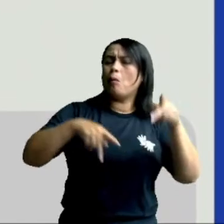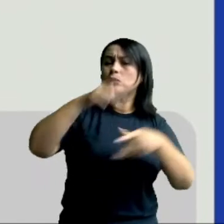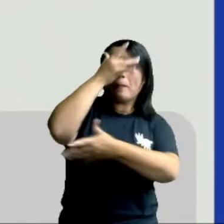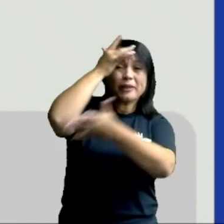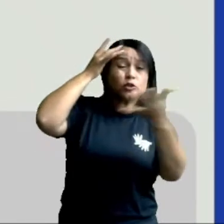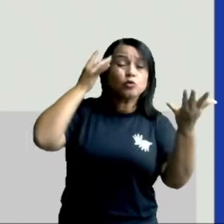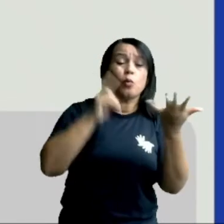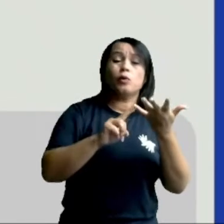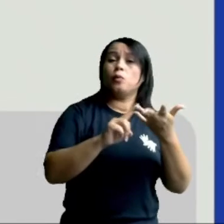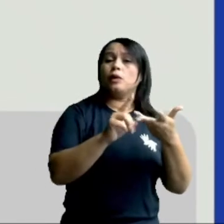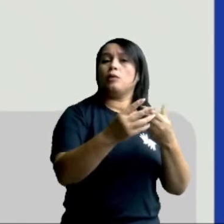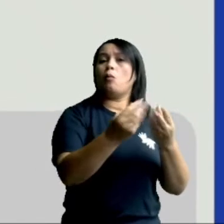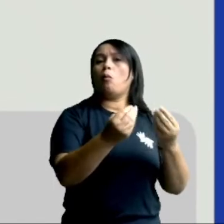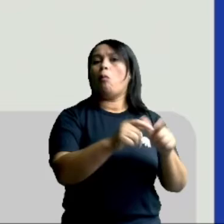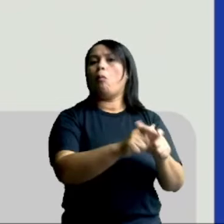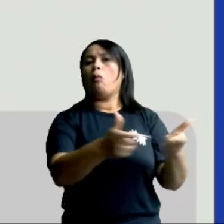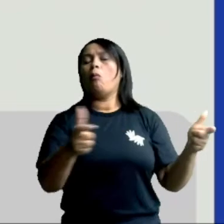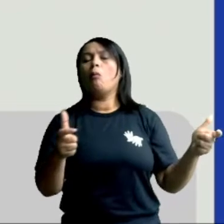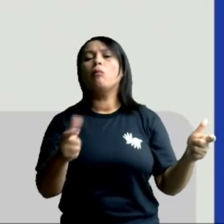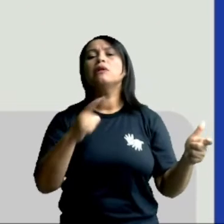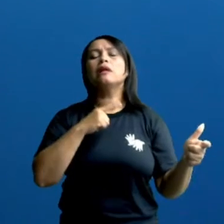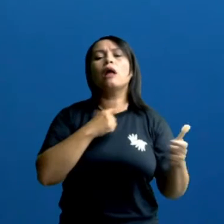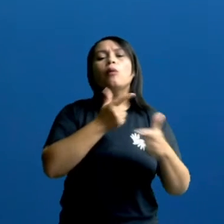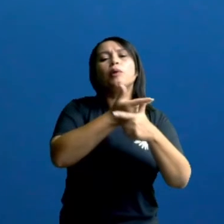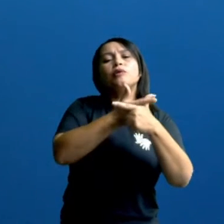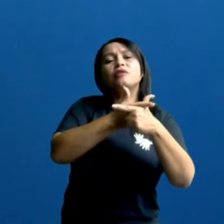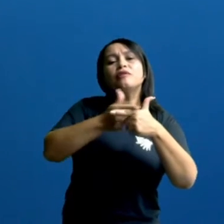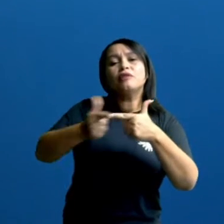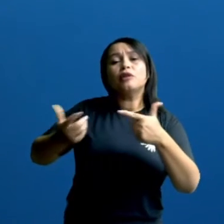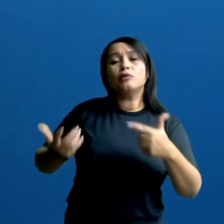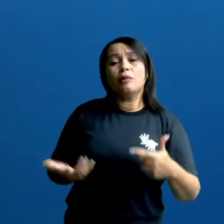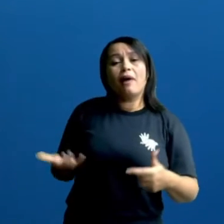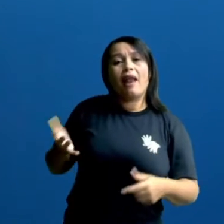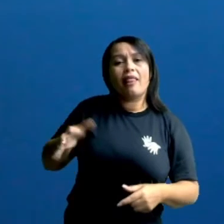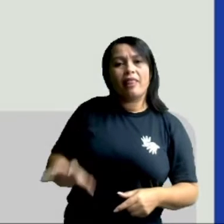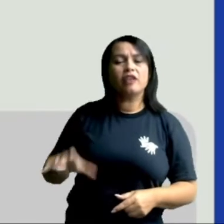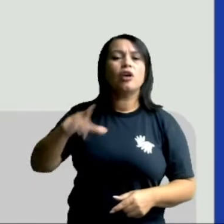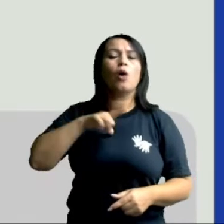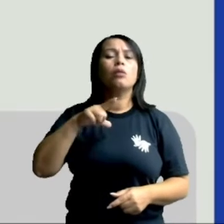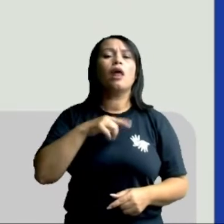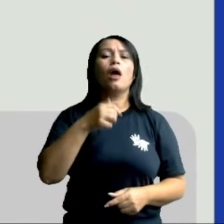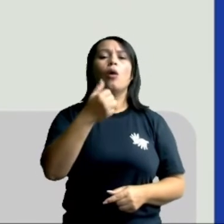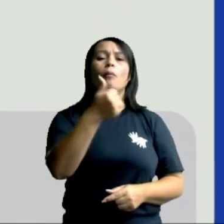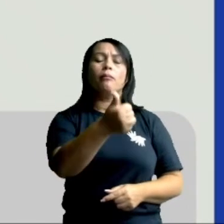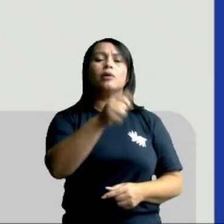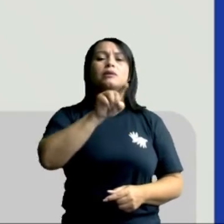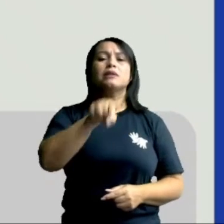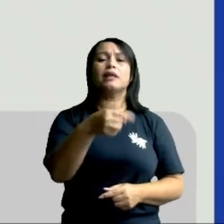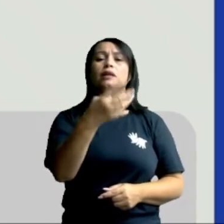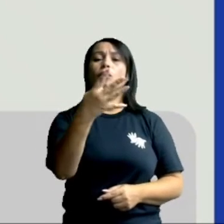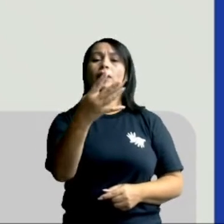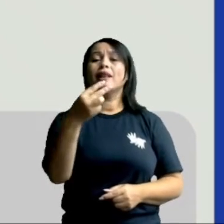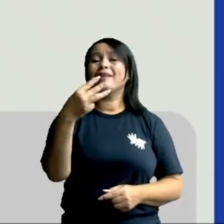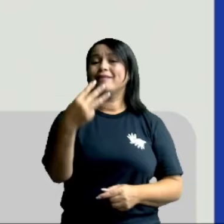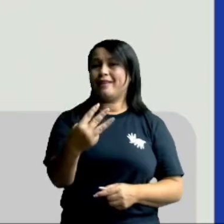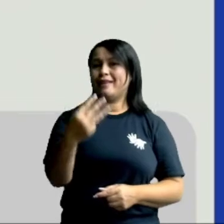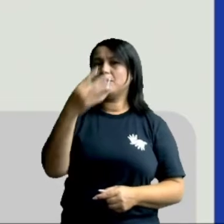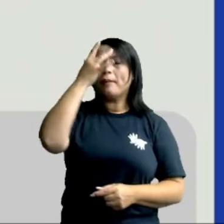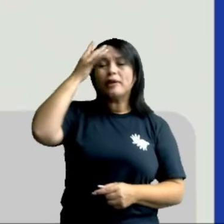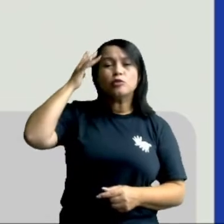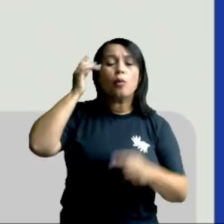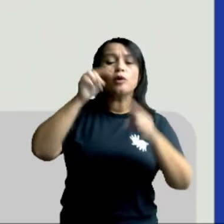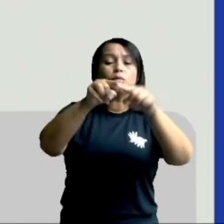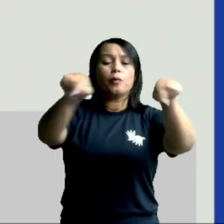eu pego essa população e divido pela área de Bangladesh, eu tenho 1.143 habitantes por quilômetro